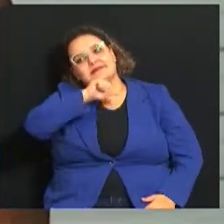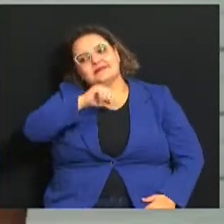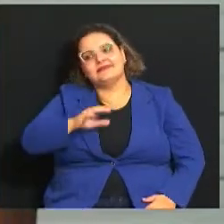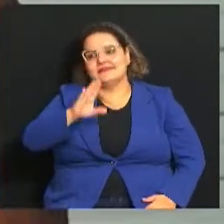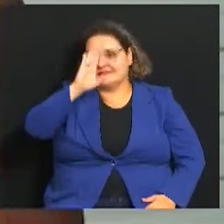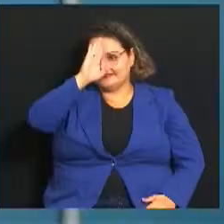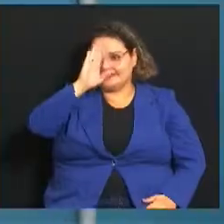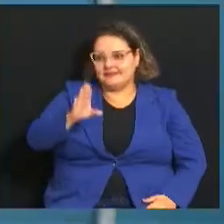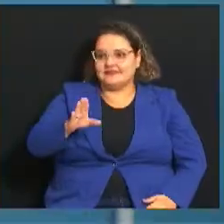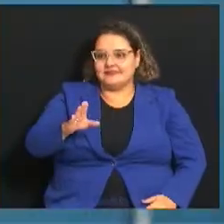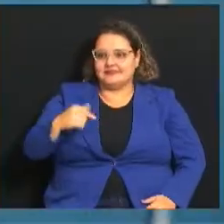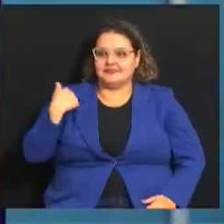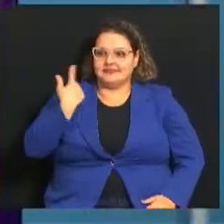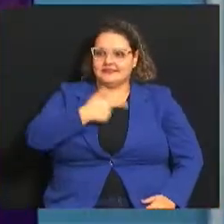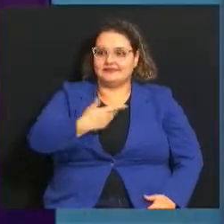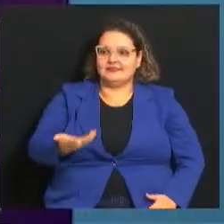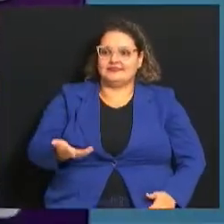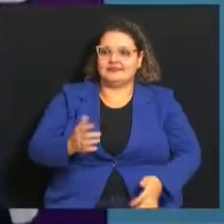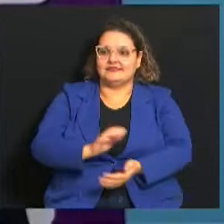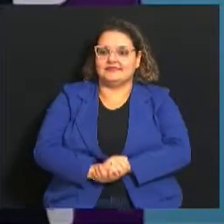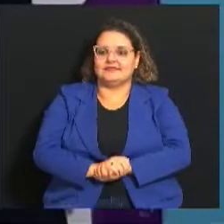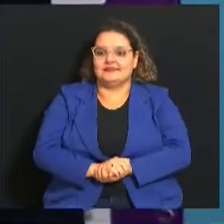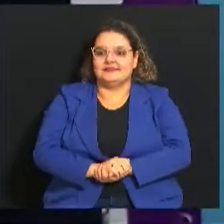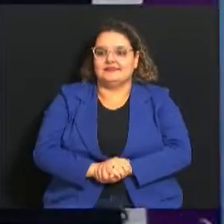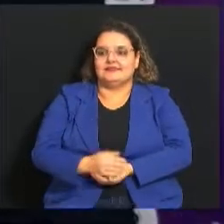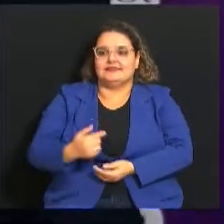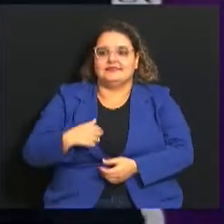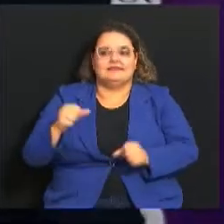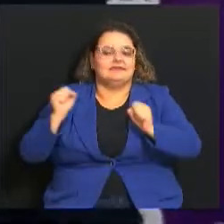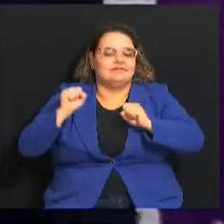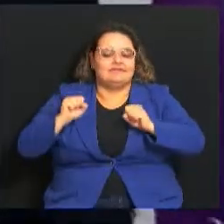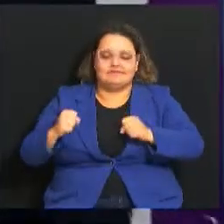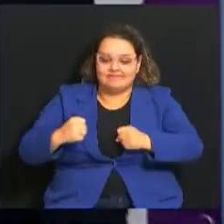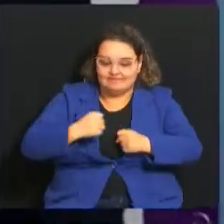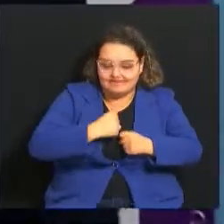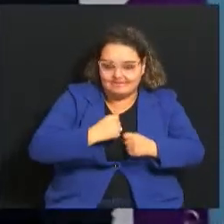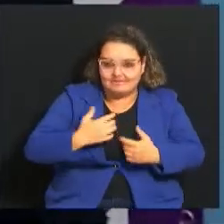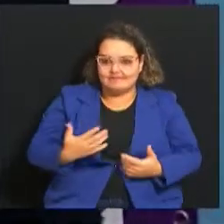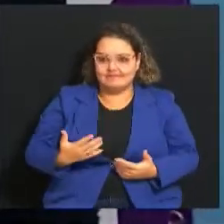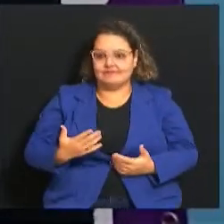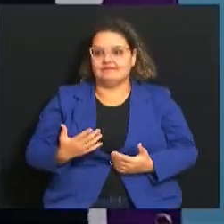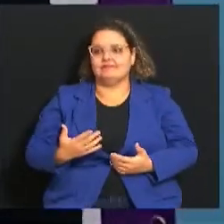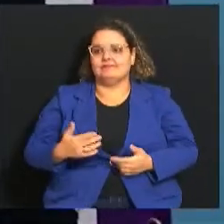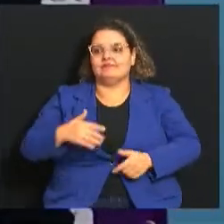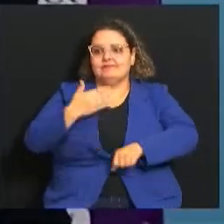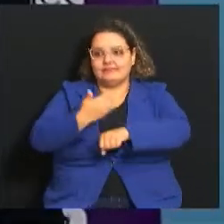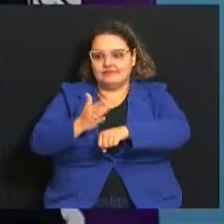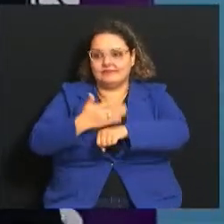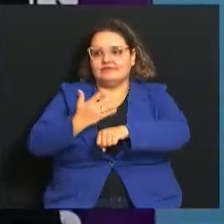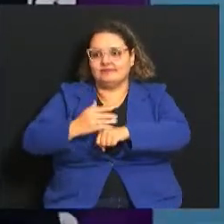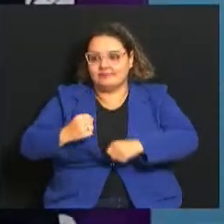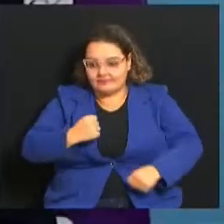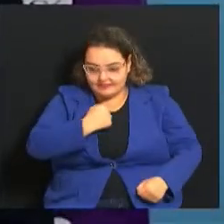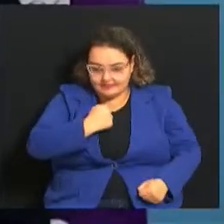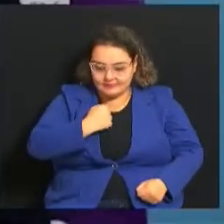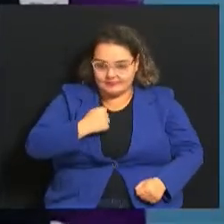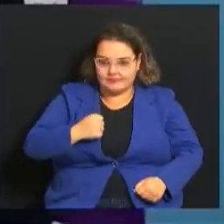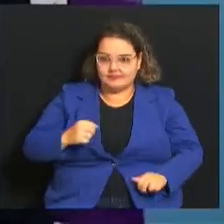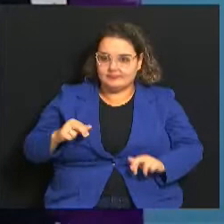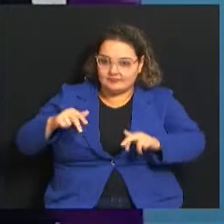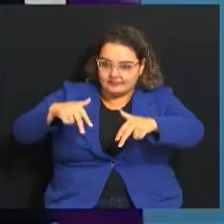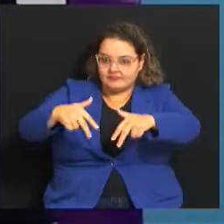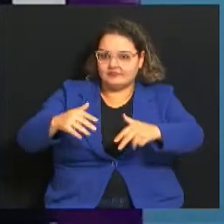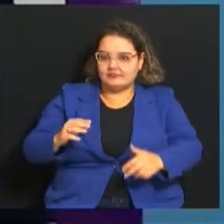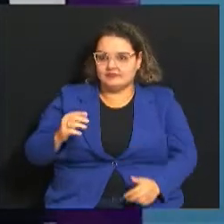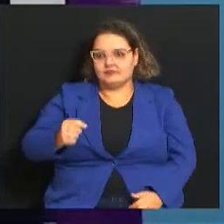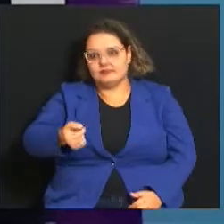para elas. Eu sou um cara que eu gosto muito de defesa e elas sabem que a gente trabalha muito mais defesa do que ataque. E, por exemplo, a